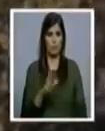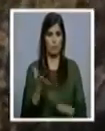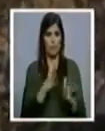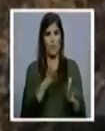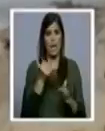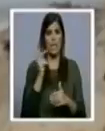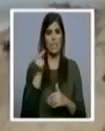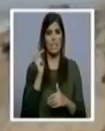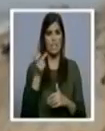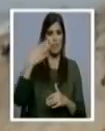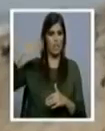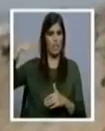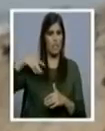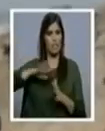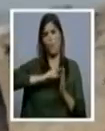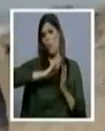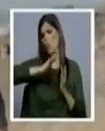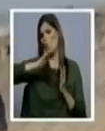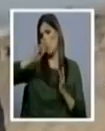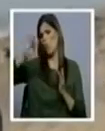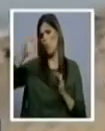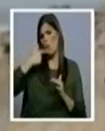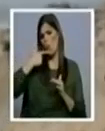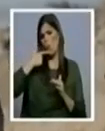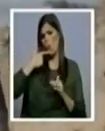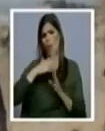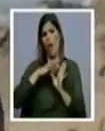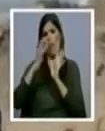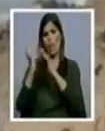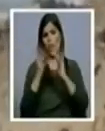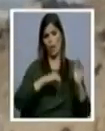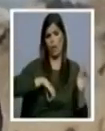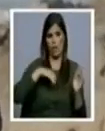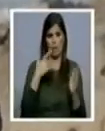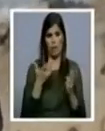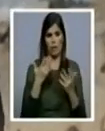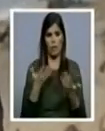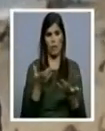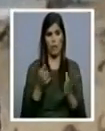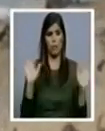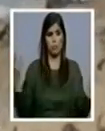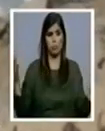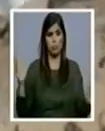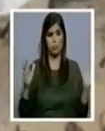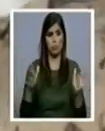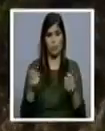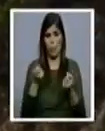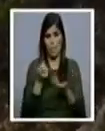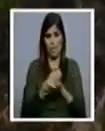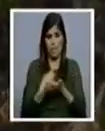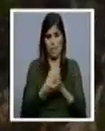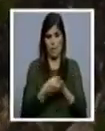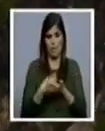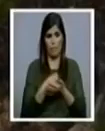Cerca de 15 anos atrás isto estava tudo coberto desta alga e agora já não existe mesmo quase